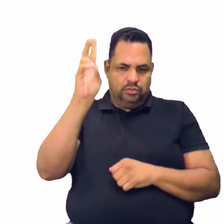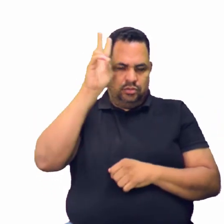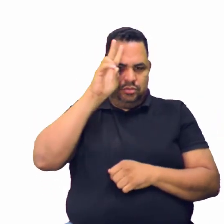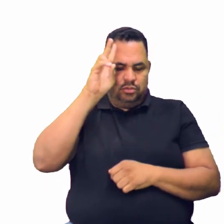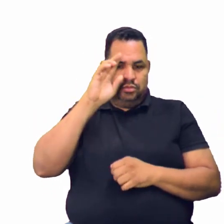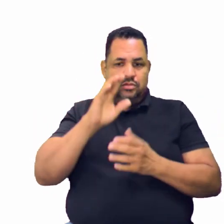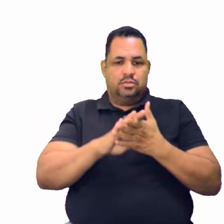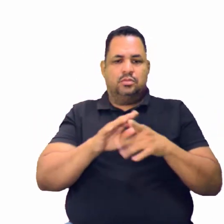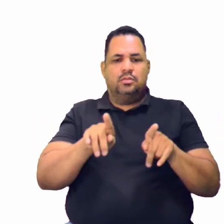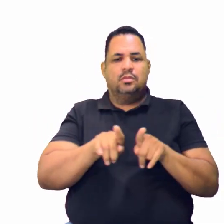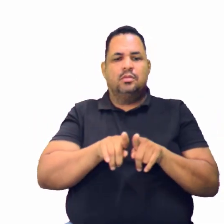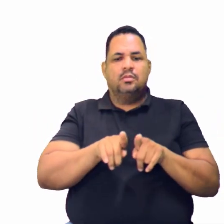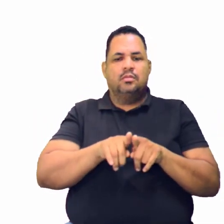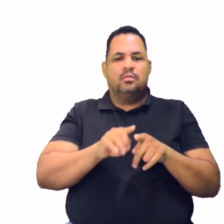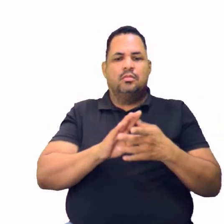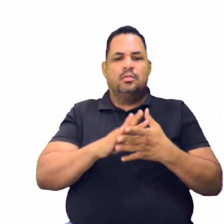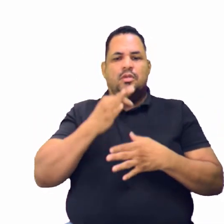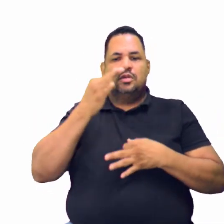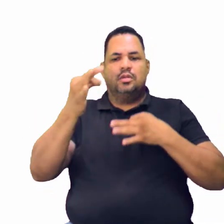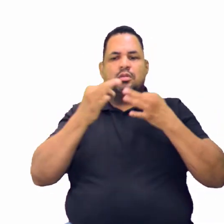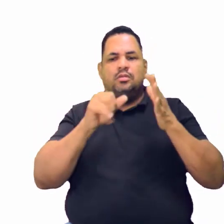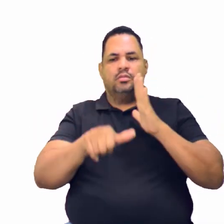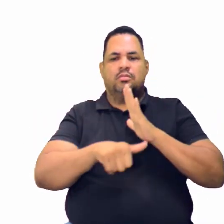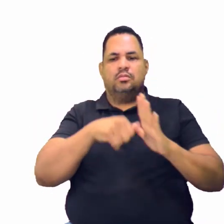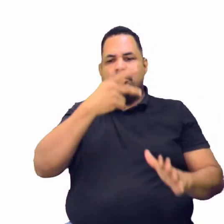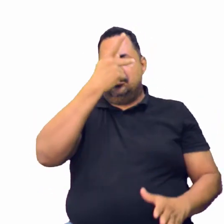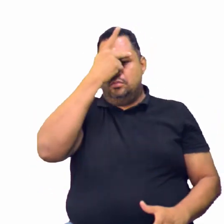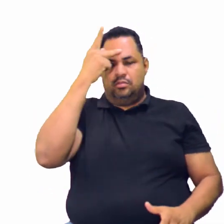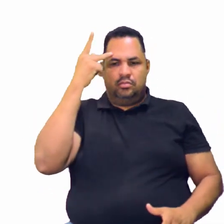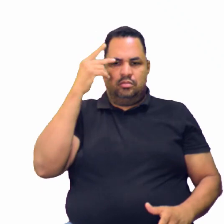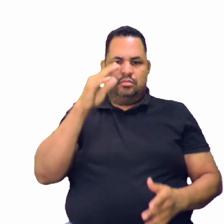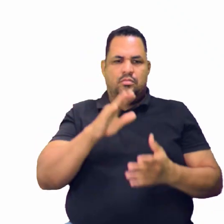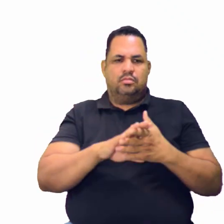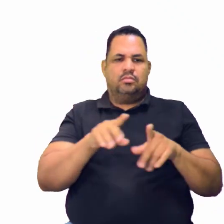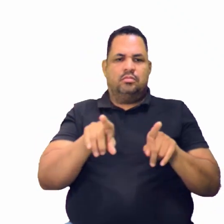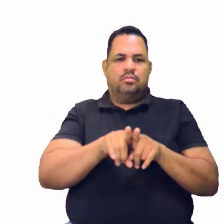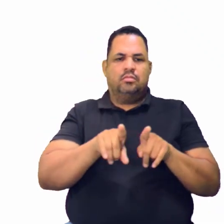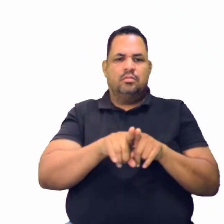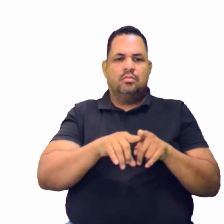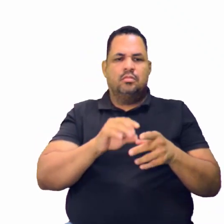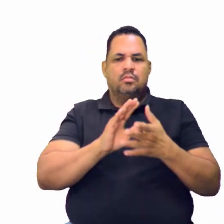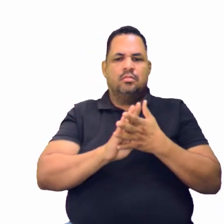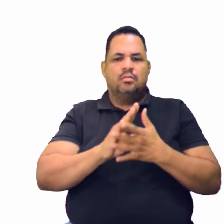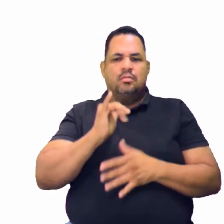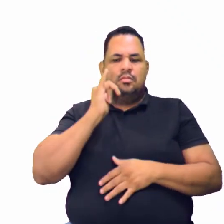história, e o discurso vai ser em primeira pessoa, e narrador